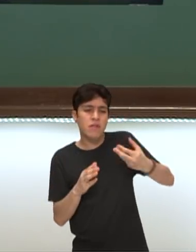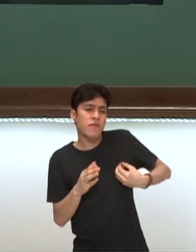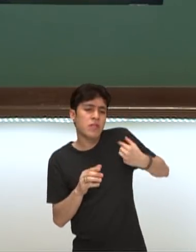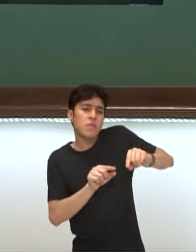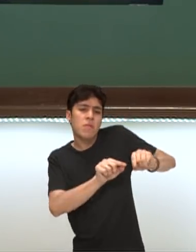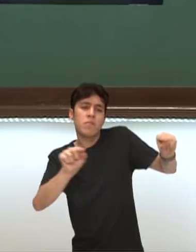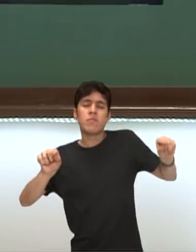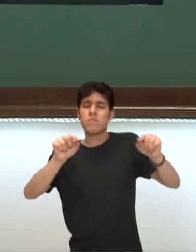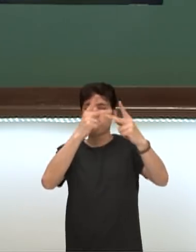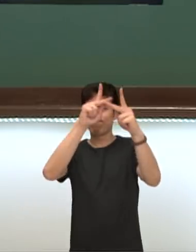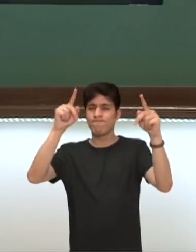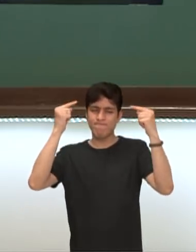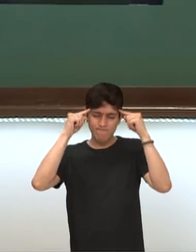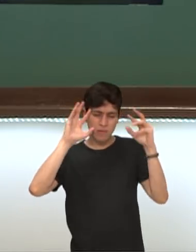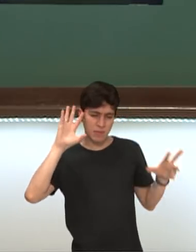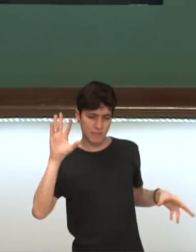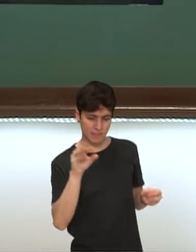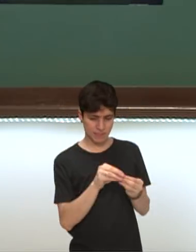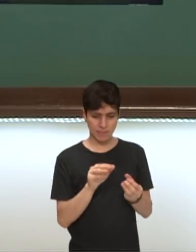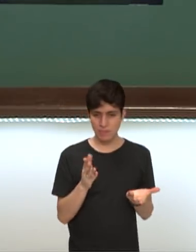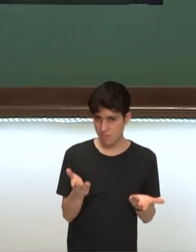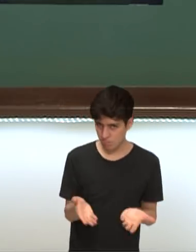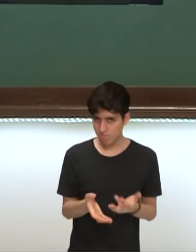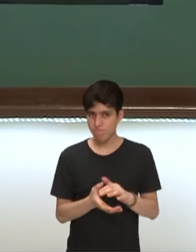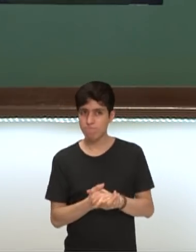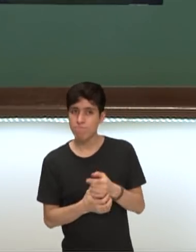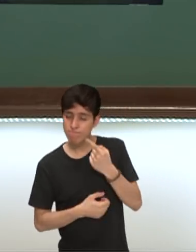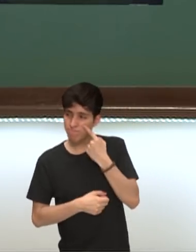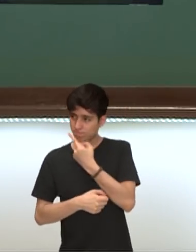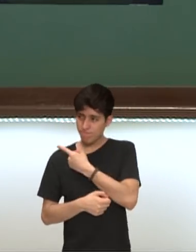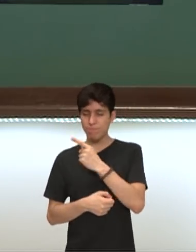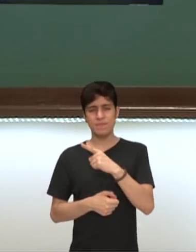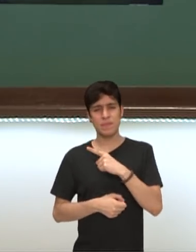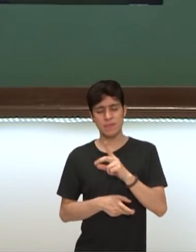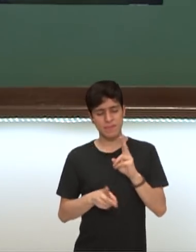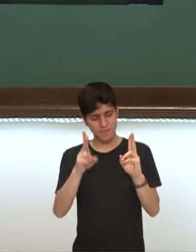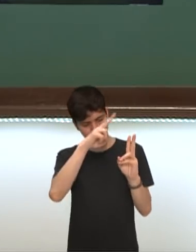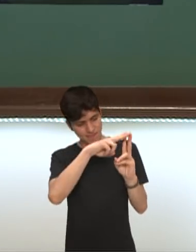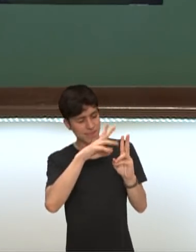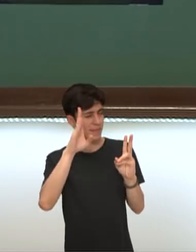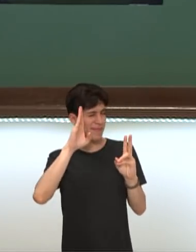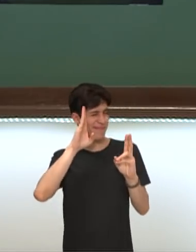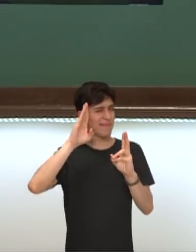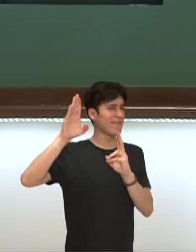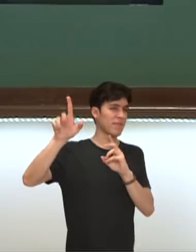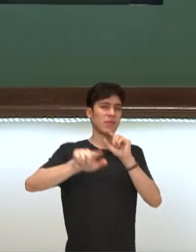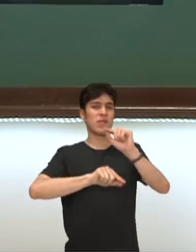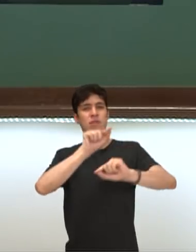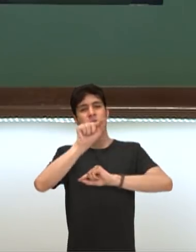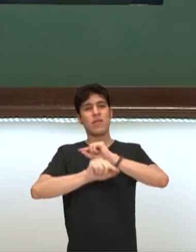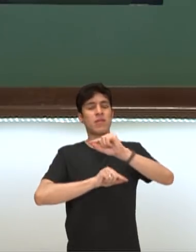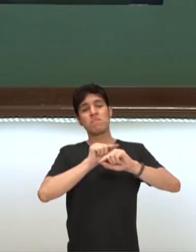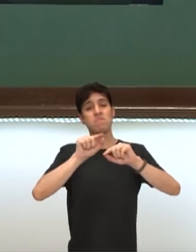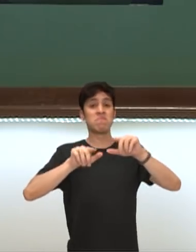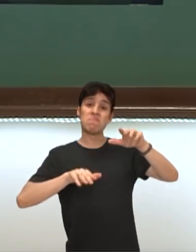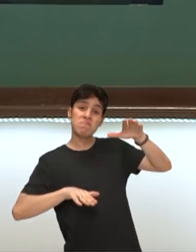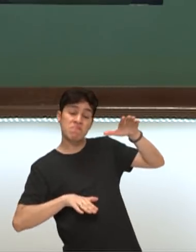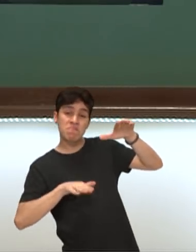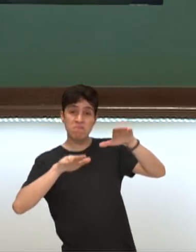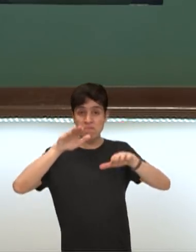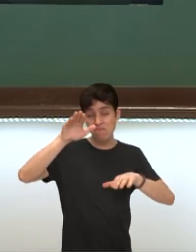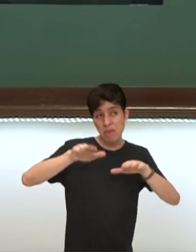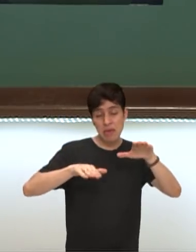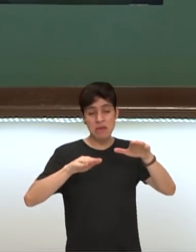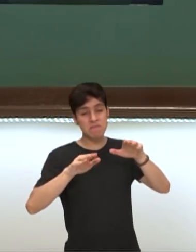a sua própria conclusão. Mas eu trouxe aqui duas ideias, ou seja, duas vertentes principais que vão estar defendendo a ideia dos vírus